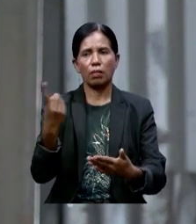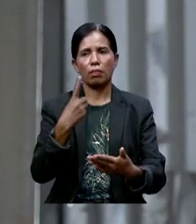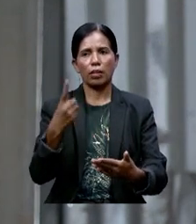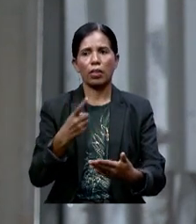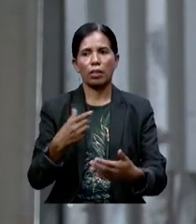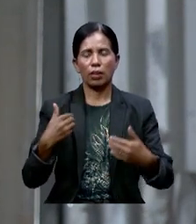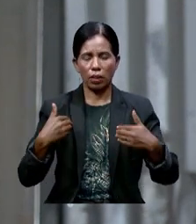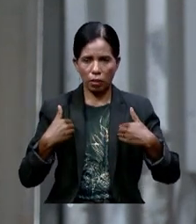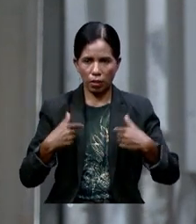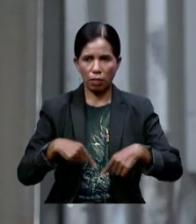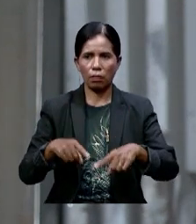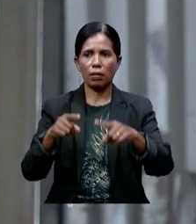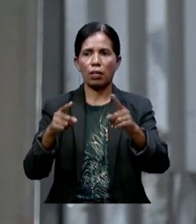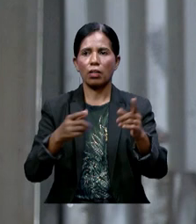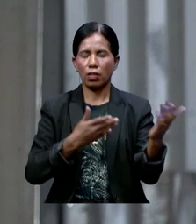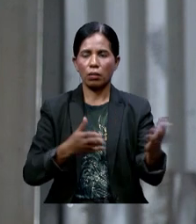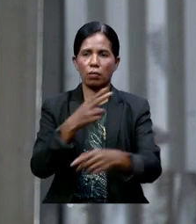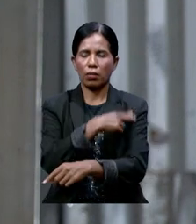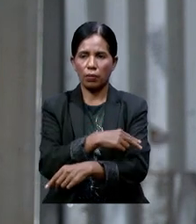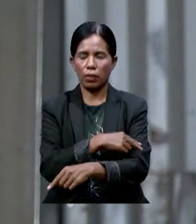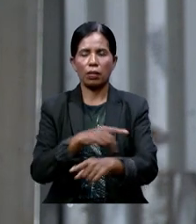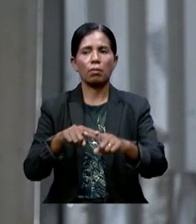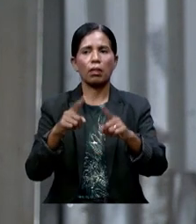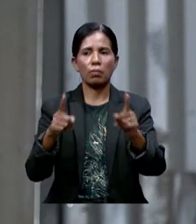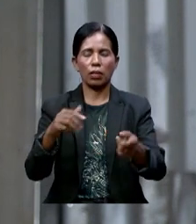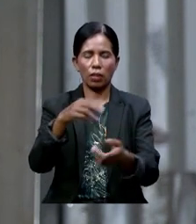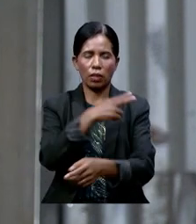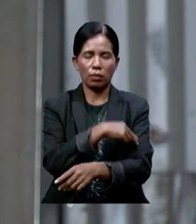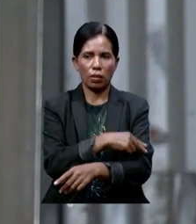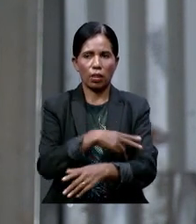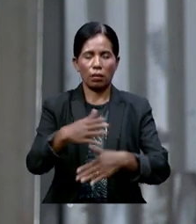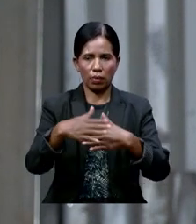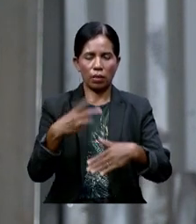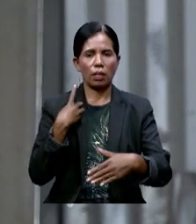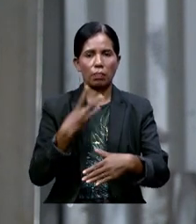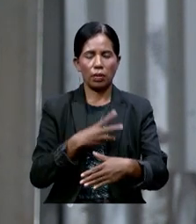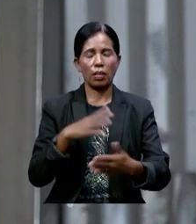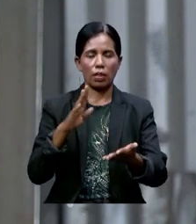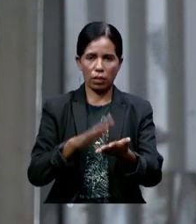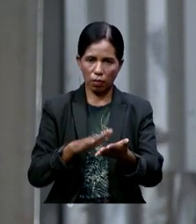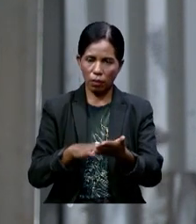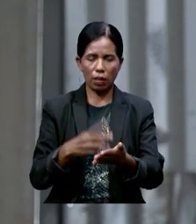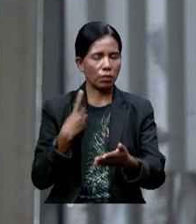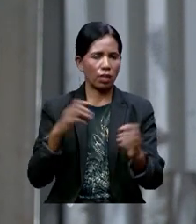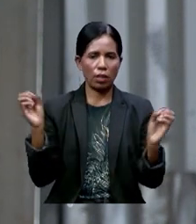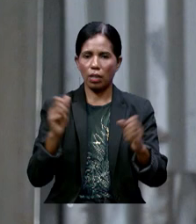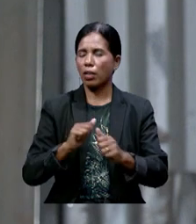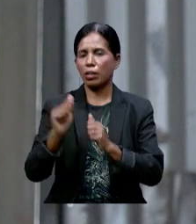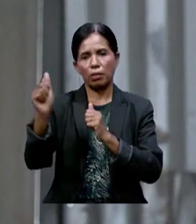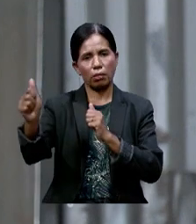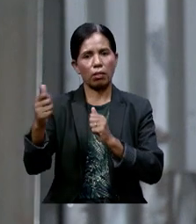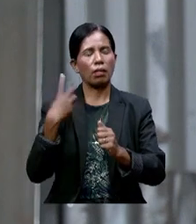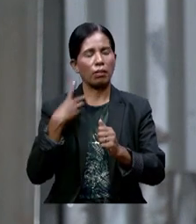itena durante horas am sempre lori ba hospital mabe horas ne hospital besitiana enta am sila ba dokter ona am ne hospital